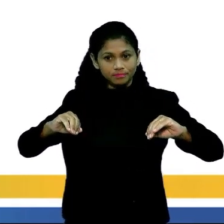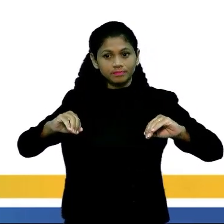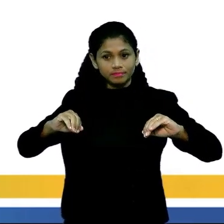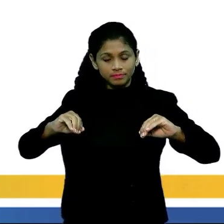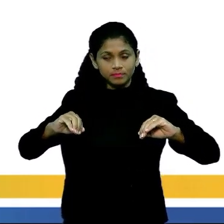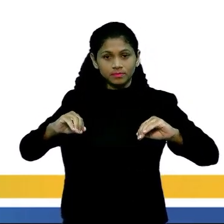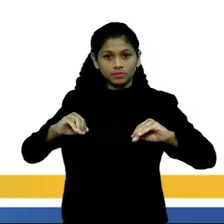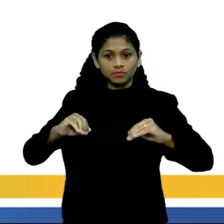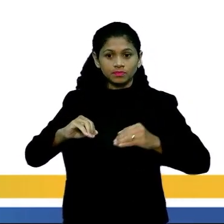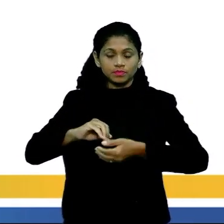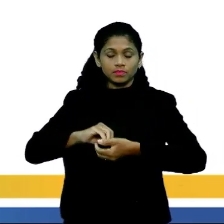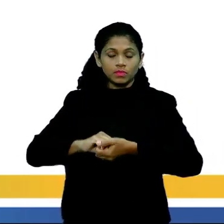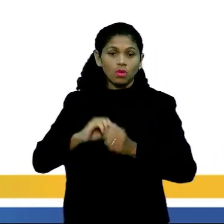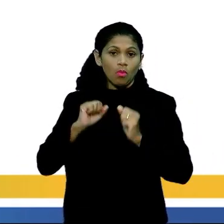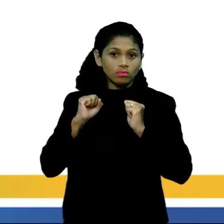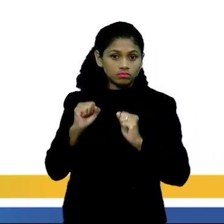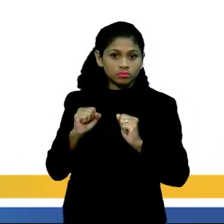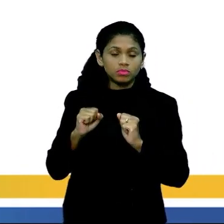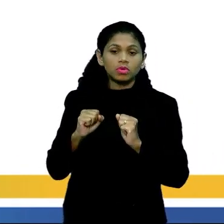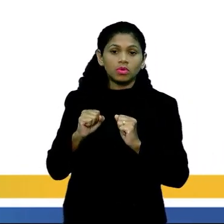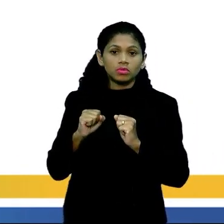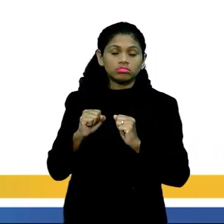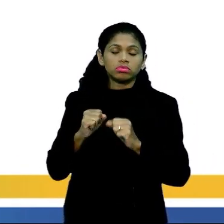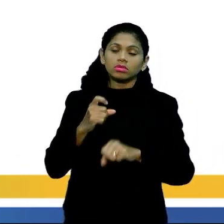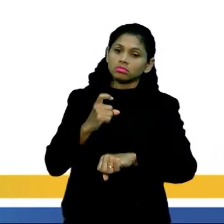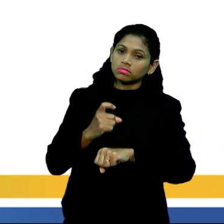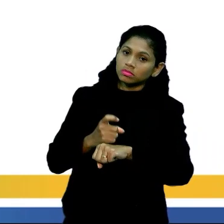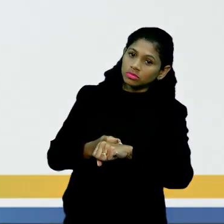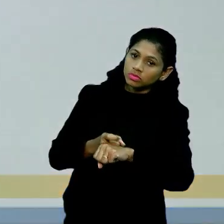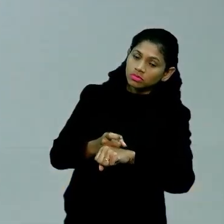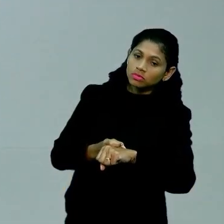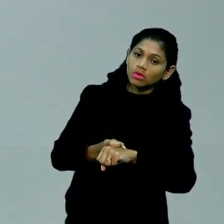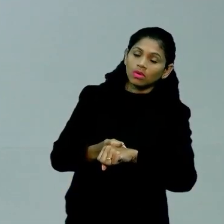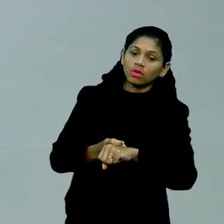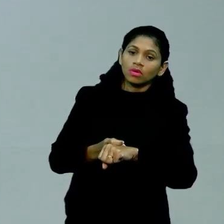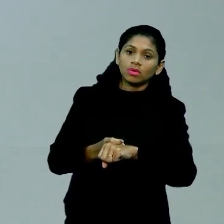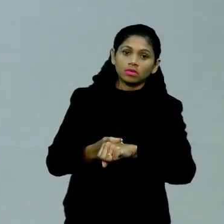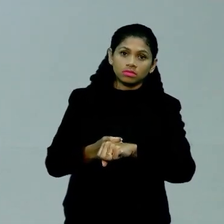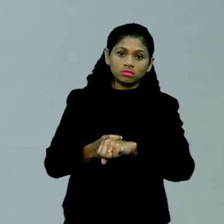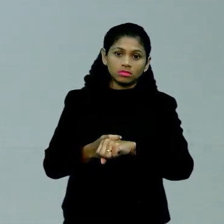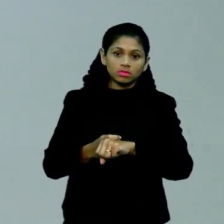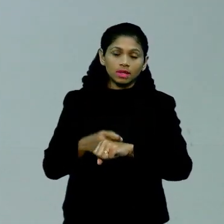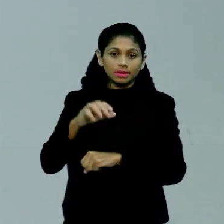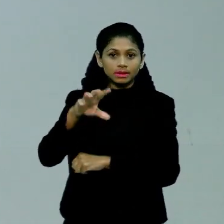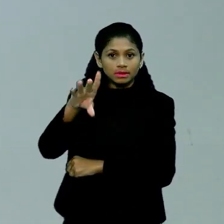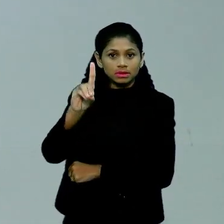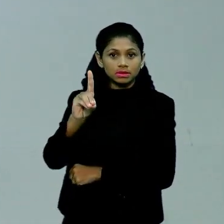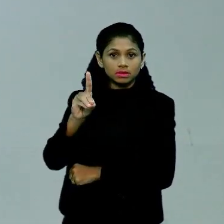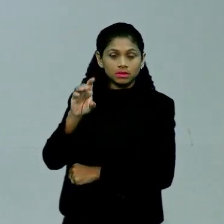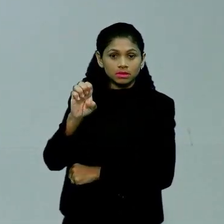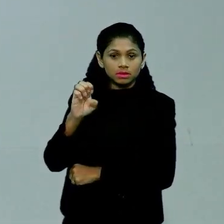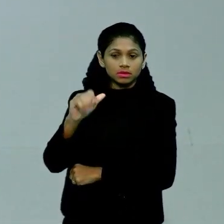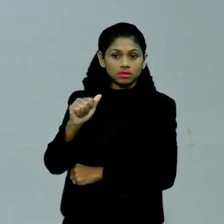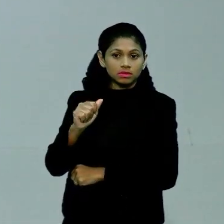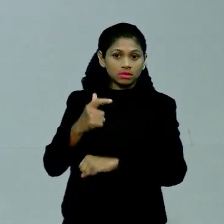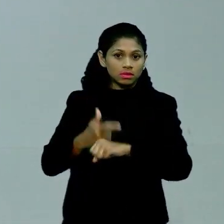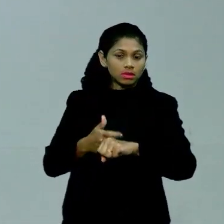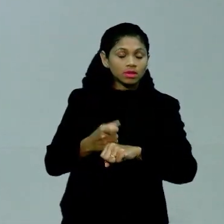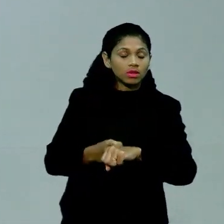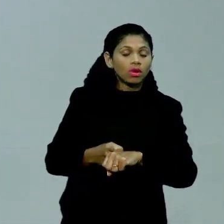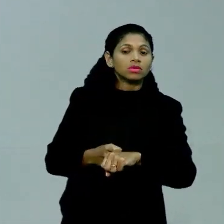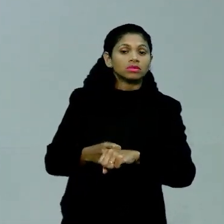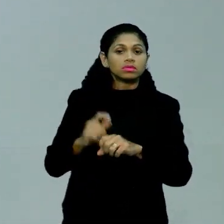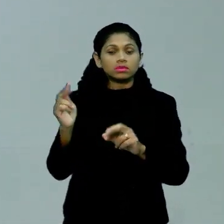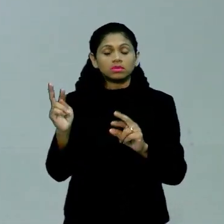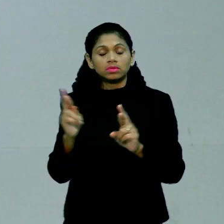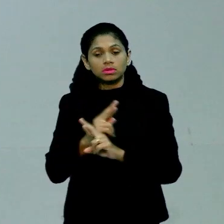decantação, ela pode ser entre um sólido e um líquido, e ela pode ser também entre líquido e líquido. Lembrando